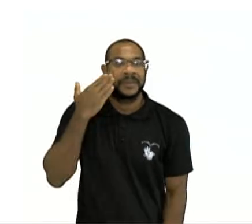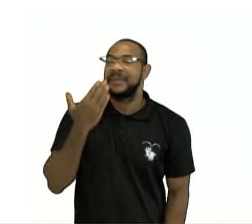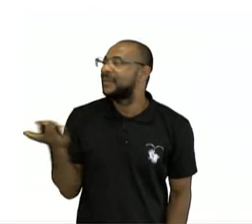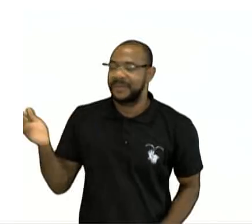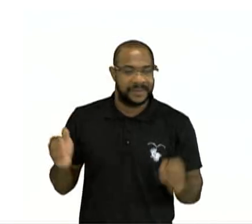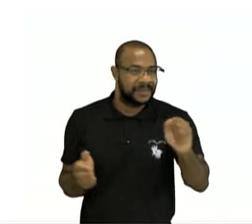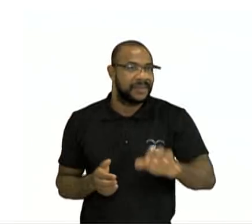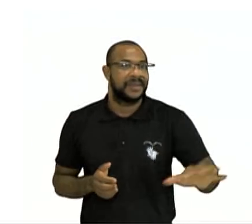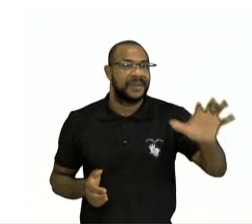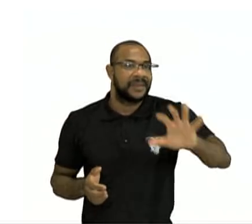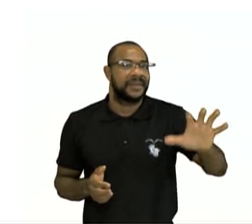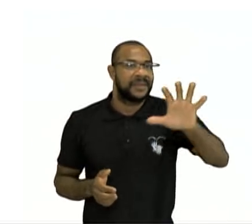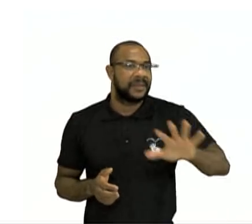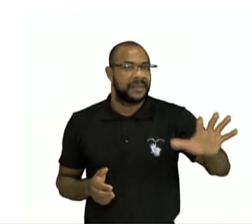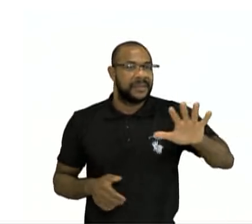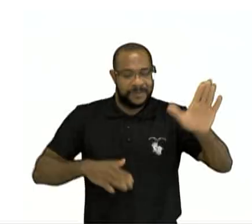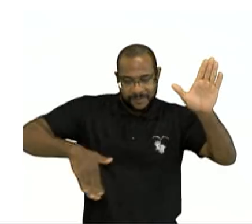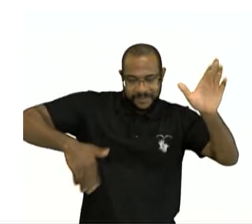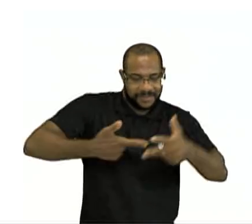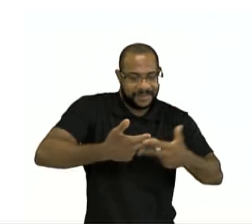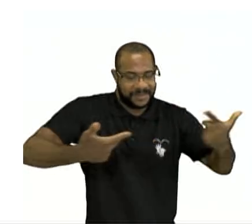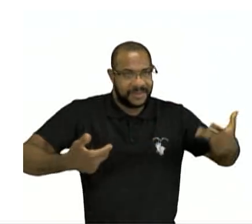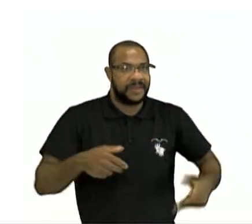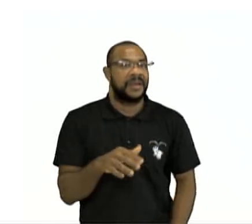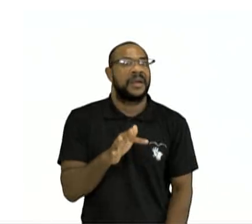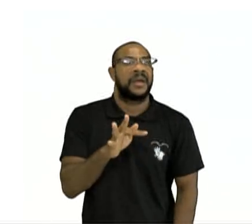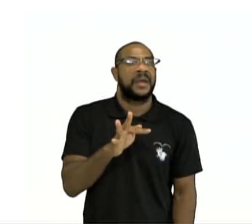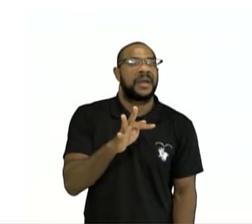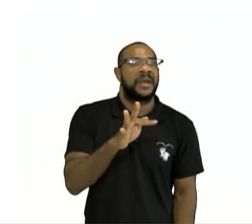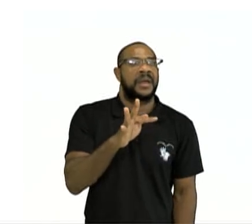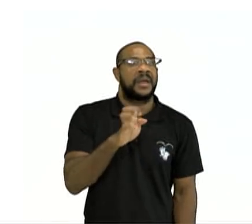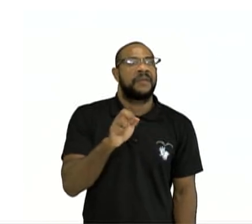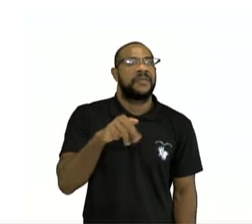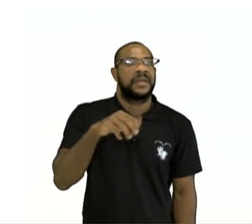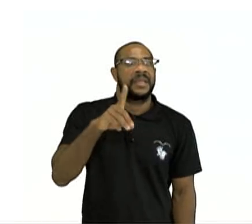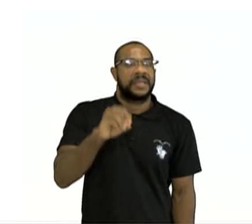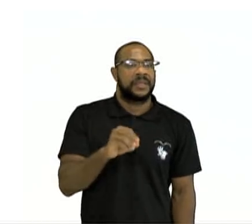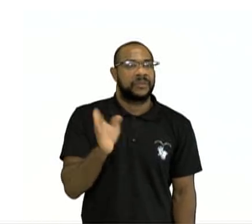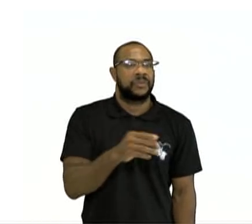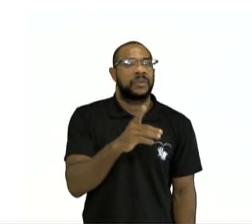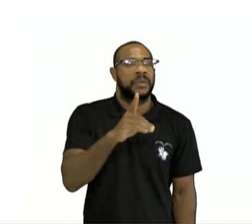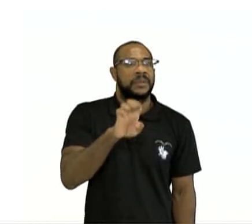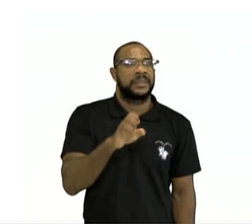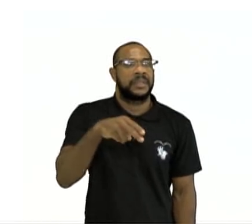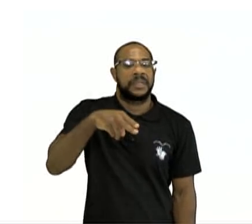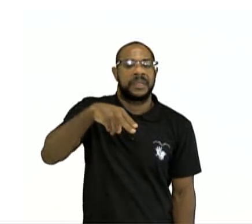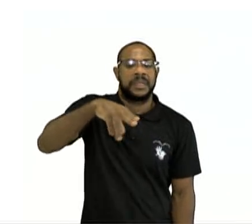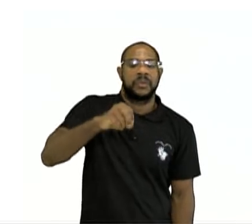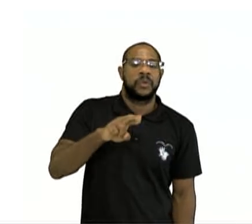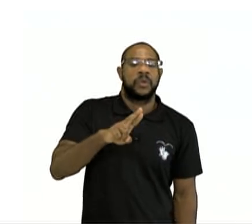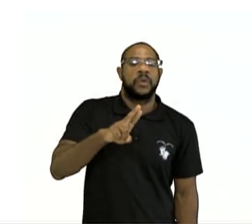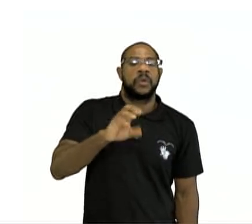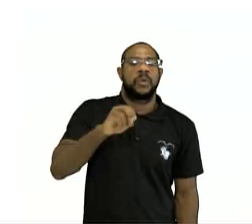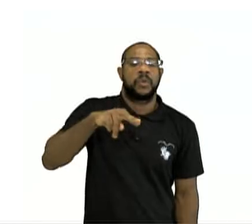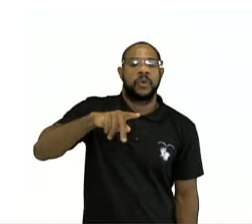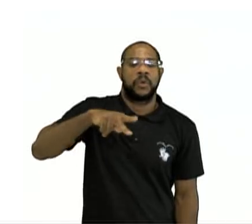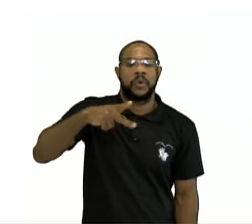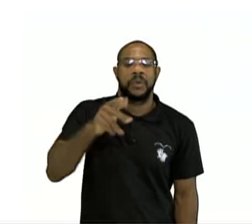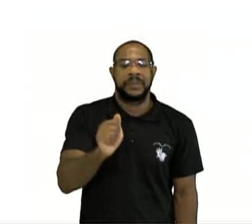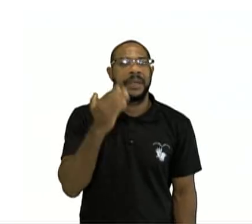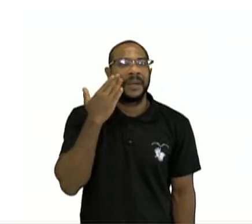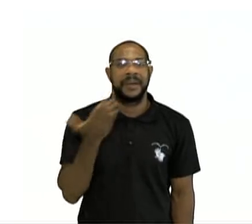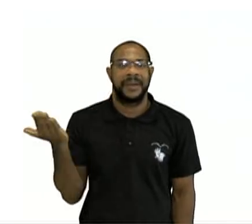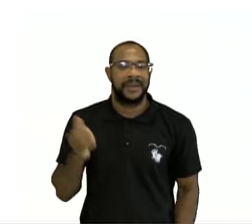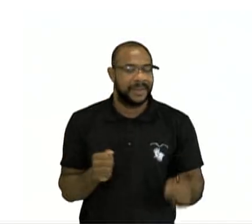Noronha, características desta porção do Brasil. Esta aqui é uma paisagem específica de um